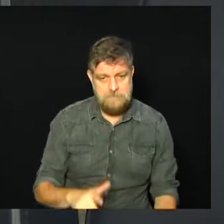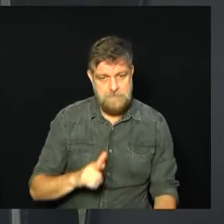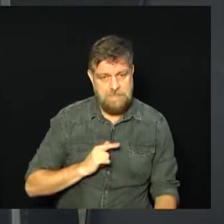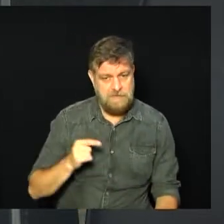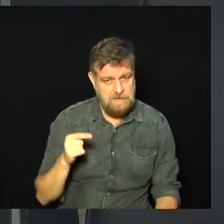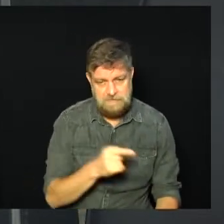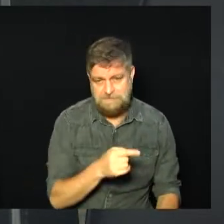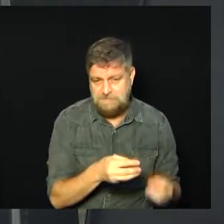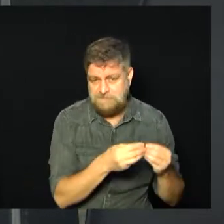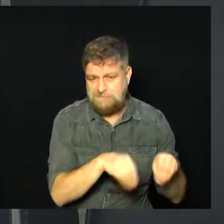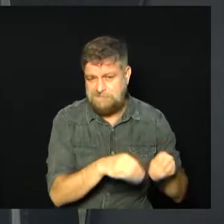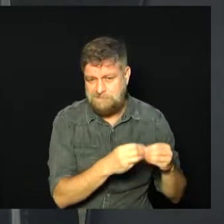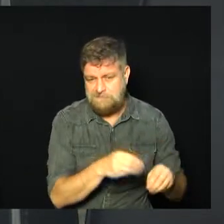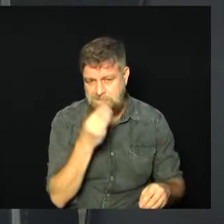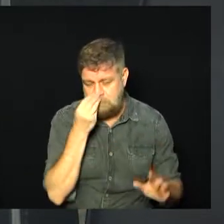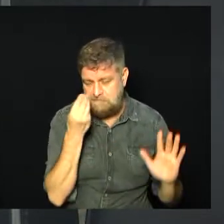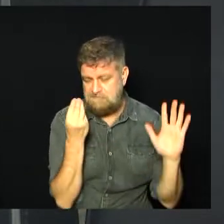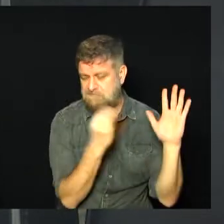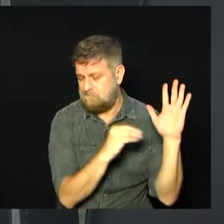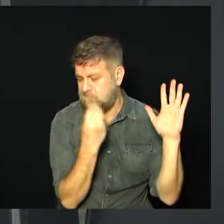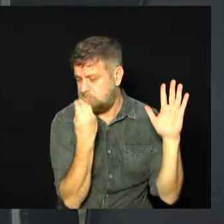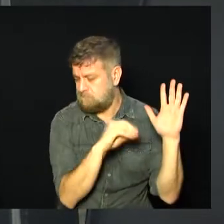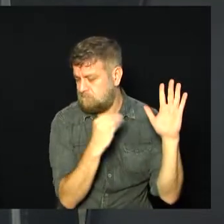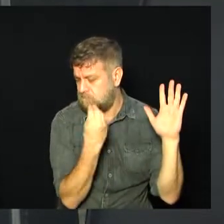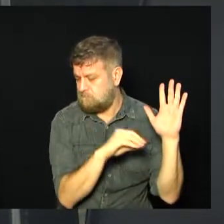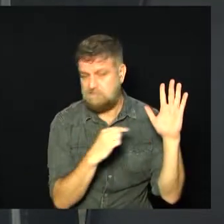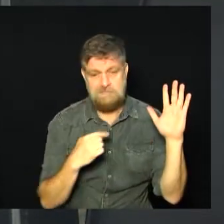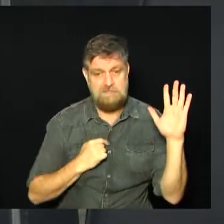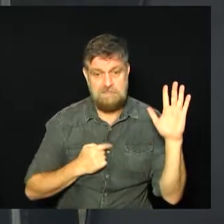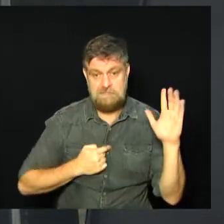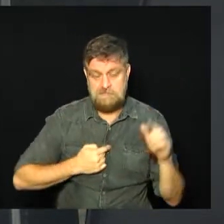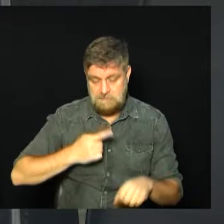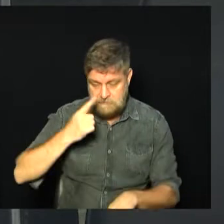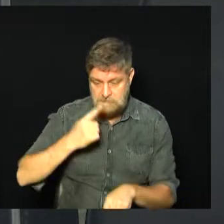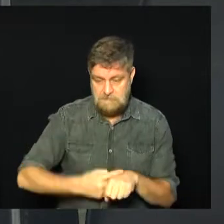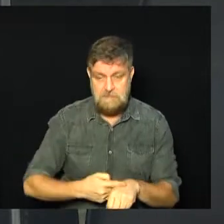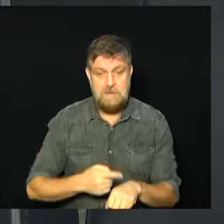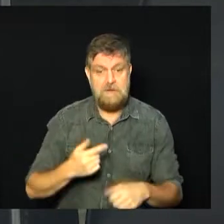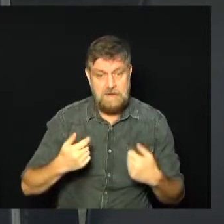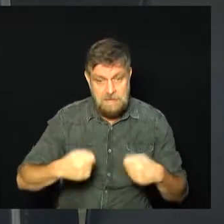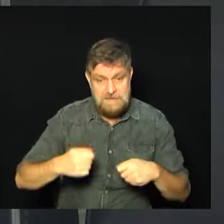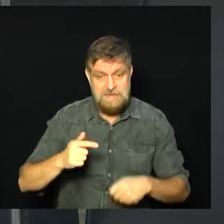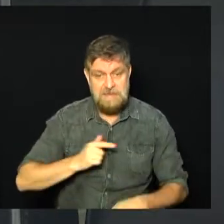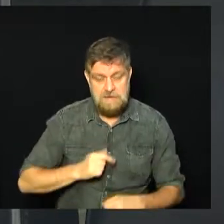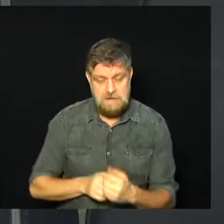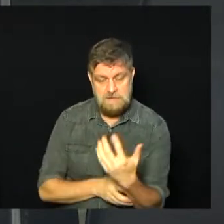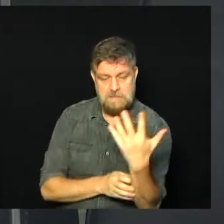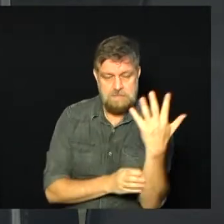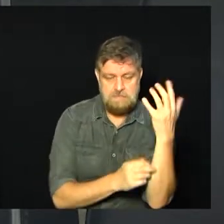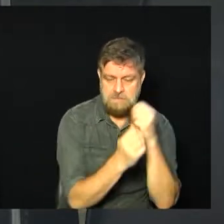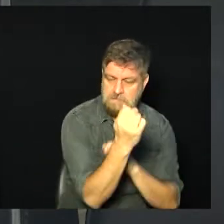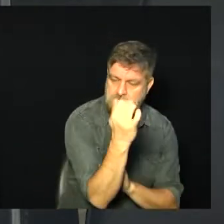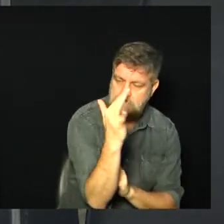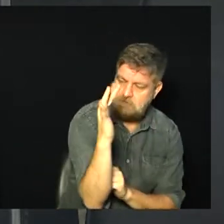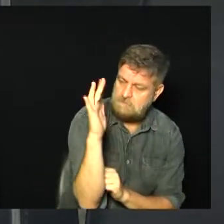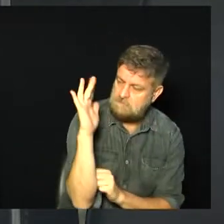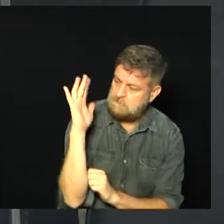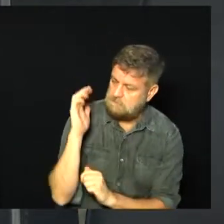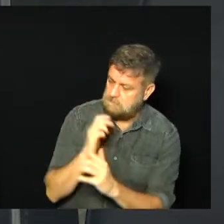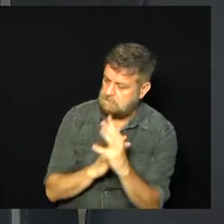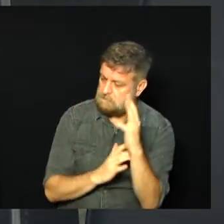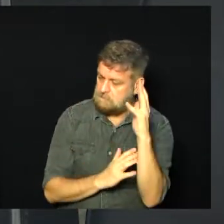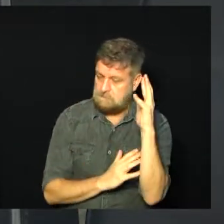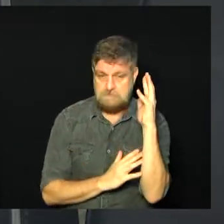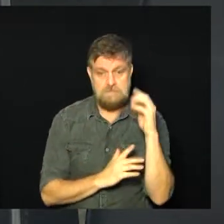muito menosprezada em Campinas, numa época super necessária da gente ter uma arborização muito boa,